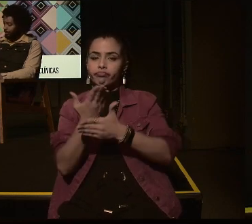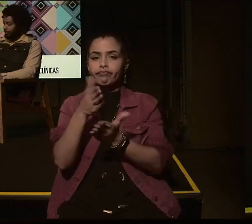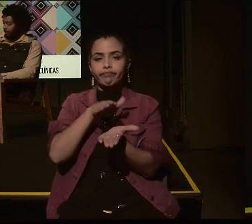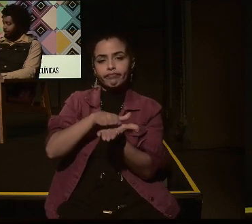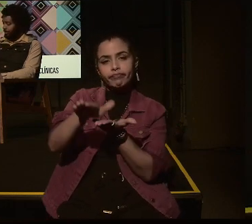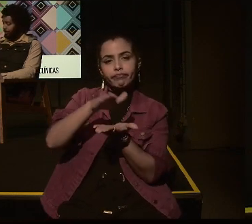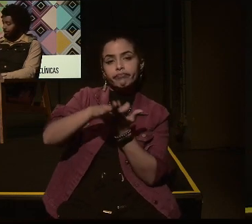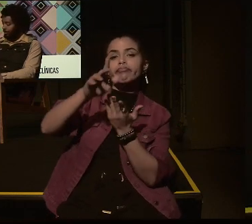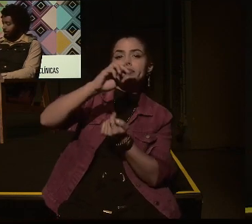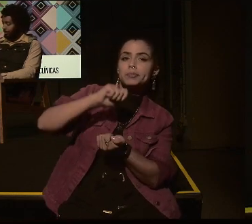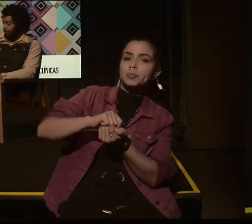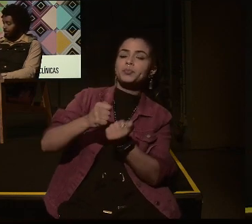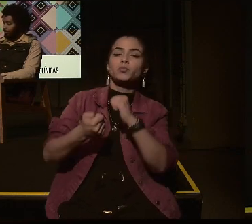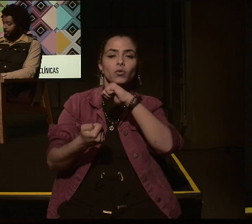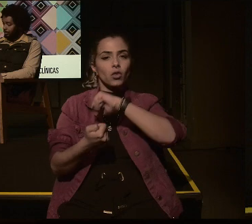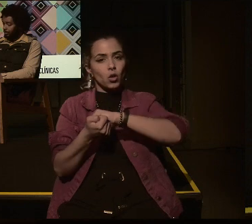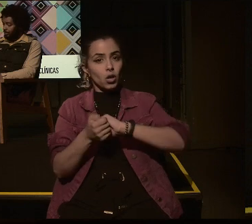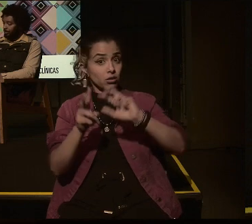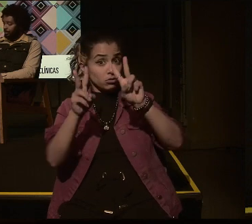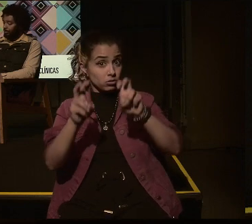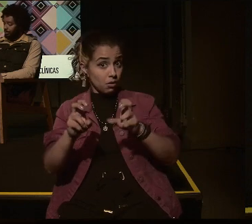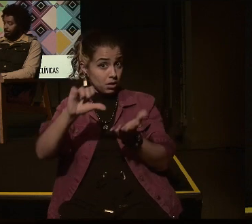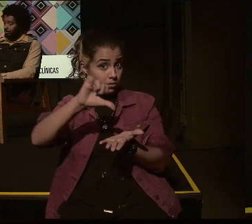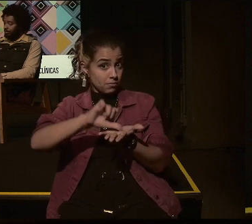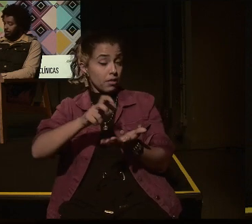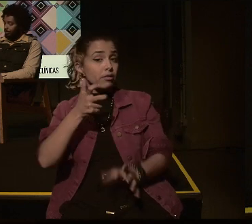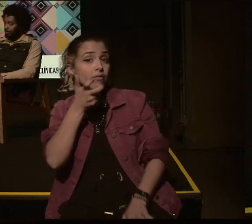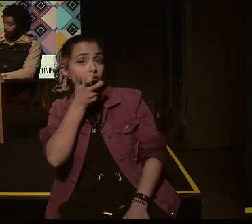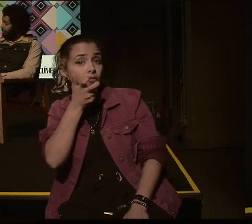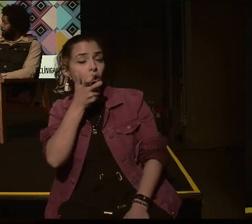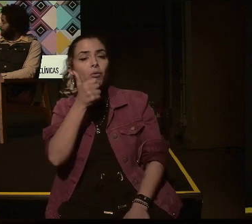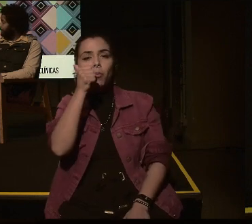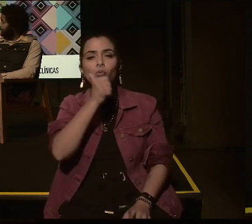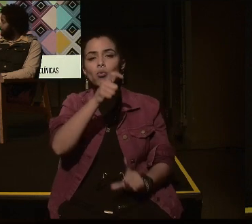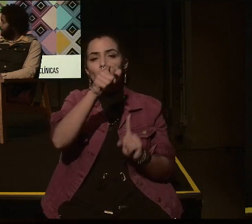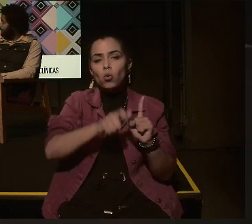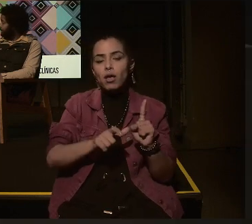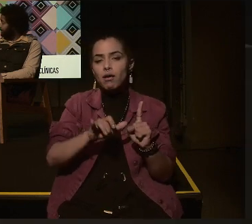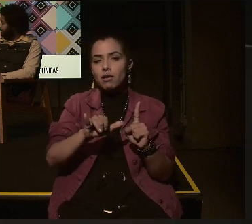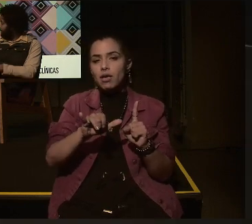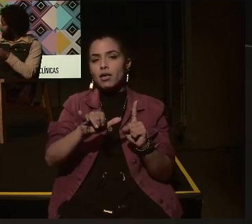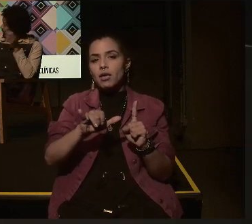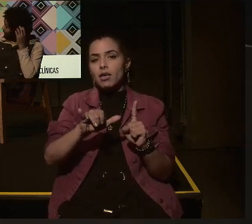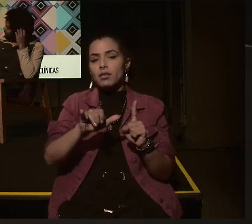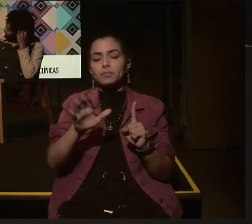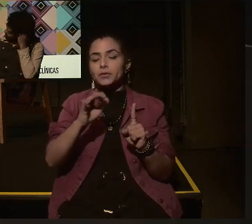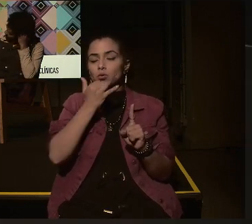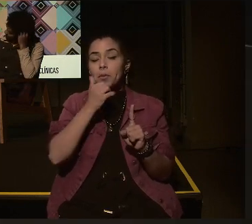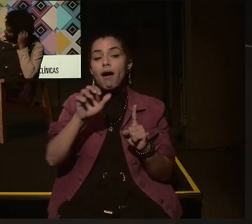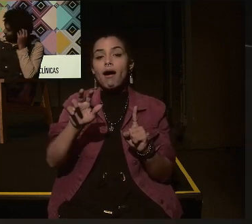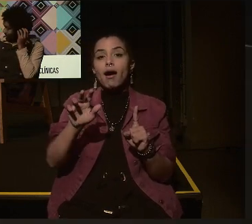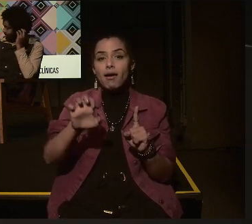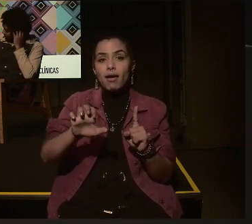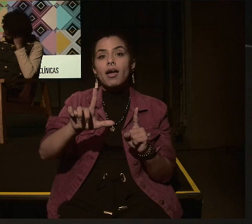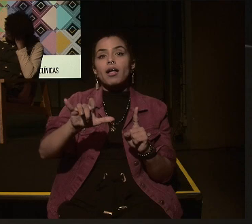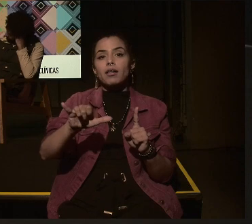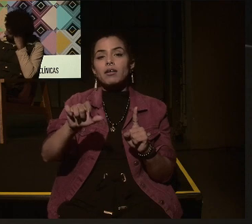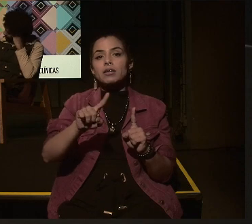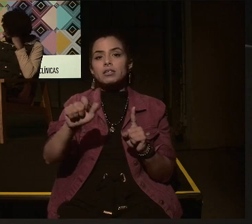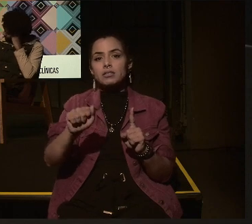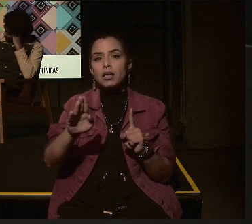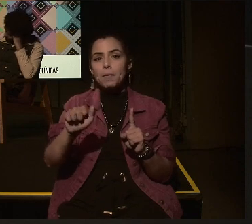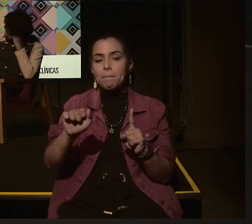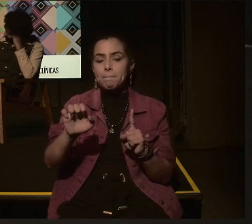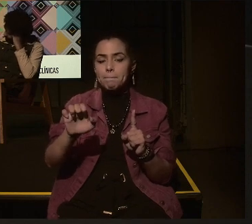sobre as clínicas públicas do Freud, da Elizabeth Danto, que ela vai... pela